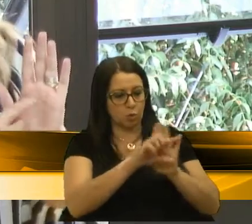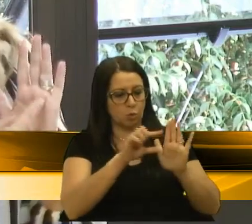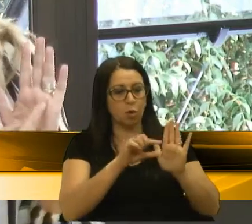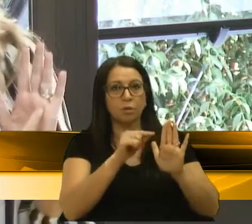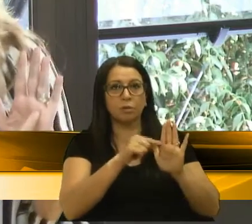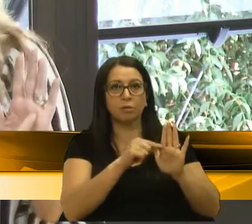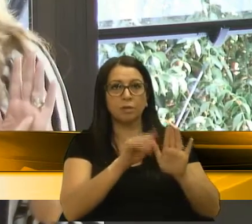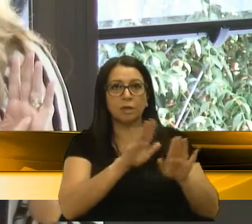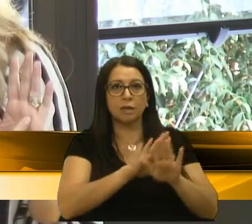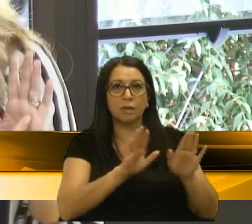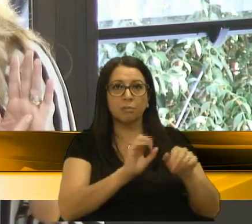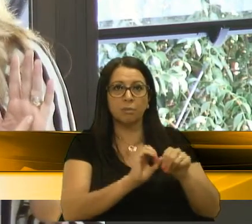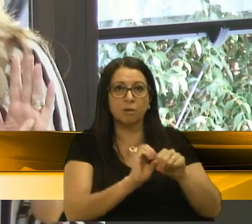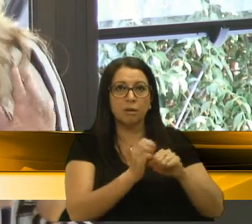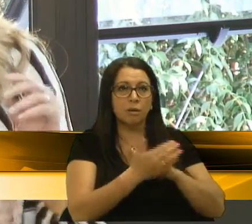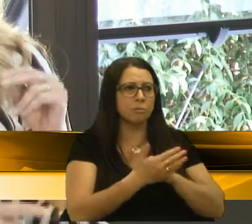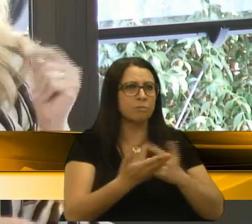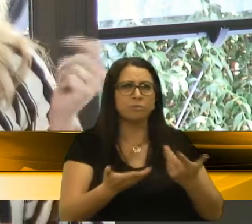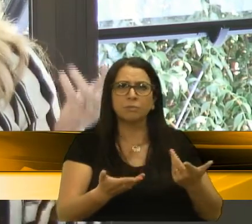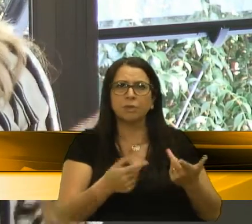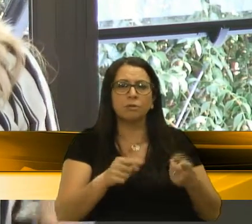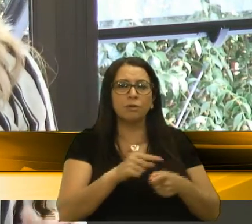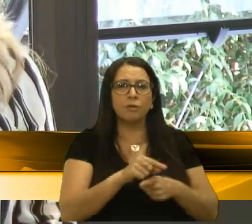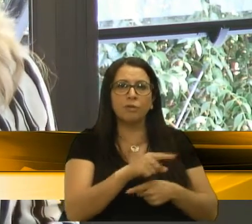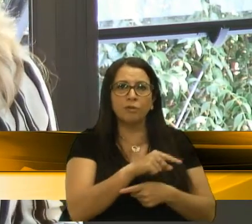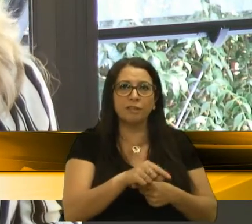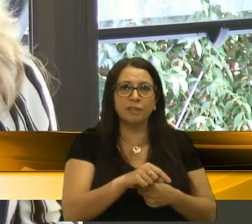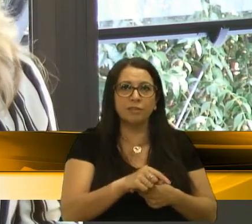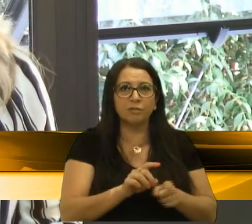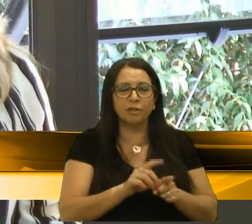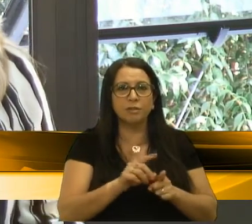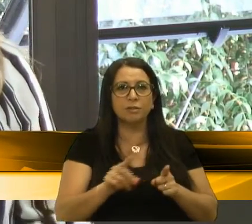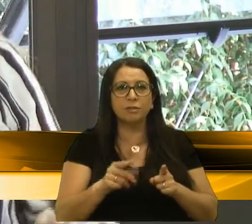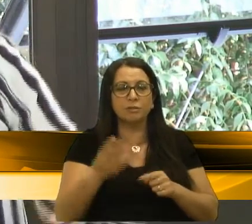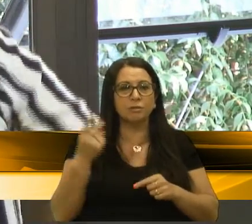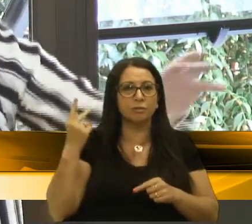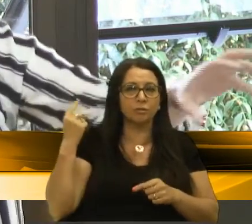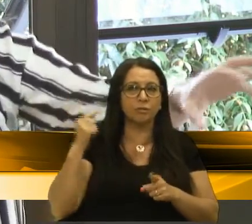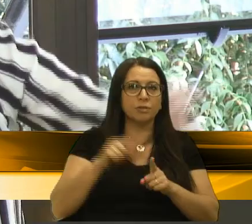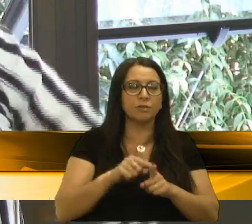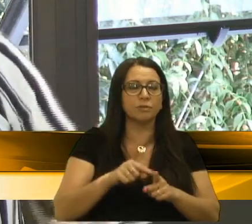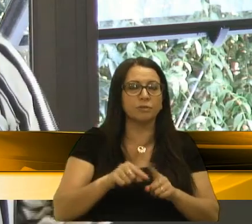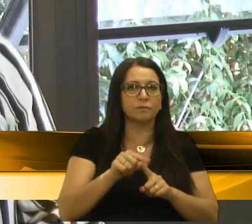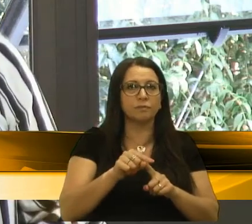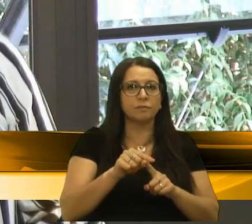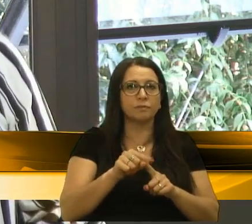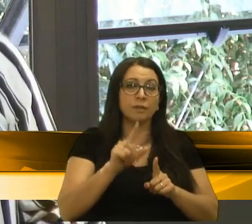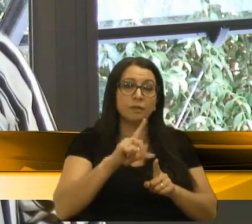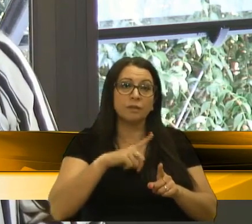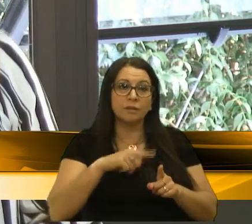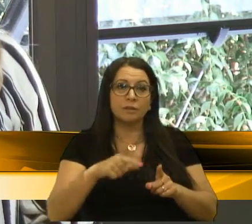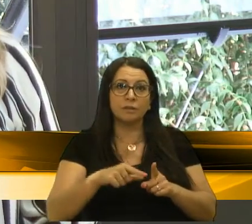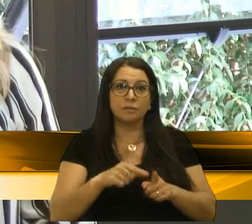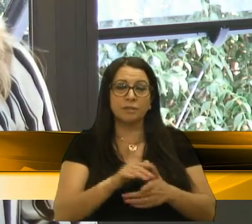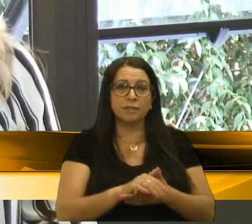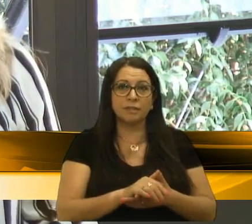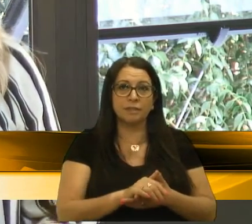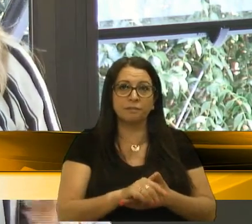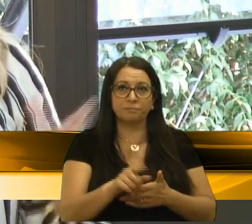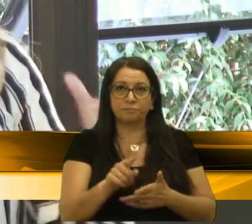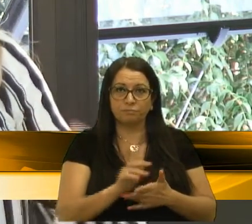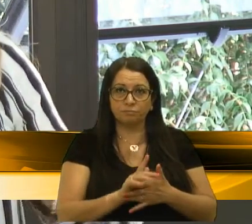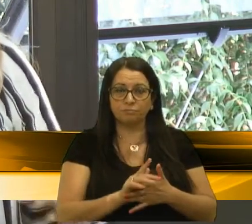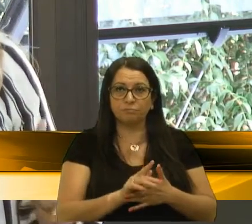ele combate o coronavírus. Então, que há muito tempo já existia o coronavírus. E que isso que agora está existindo